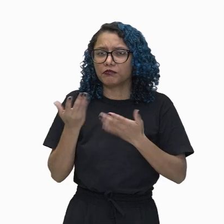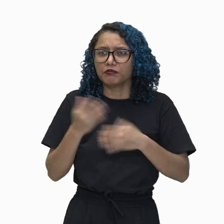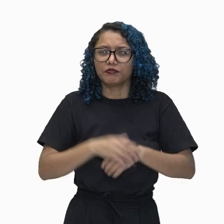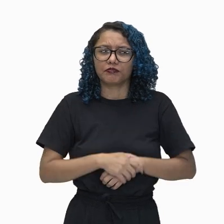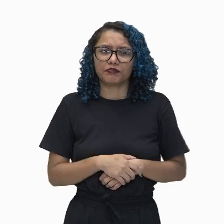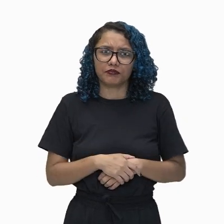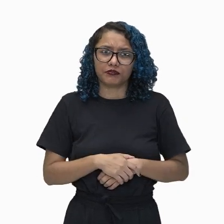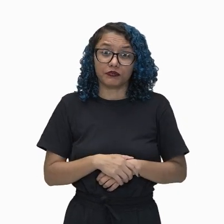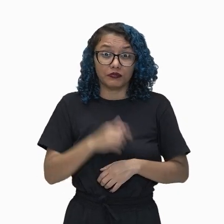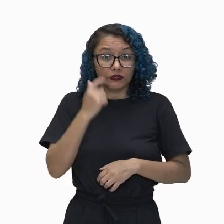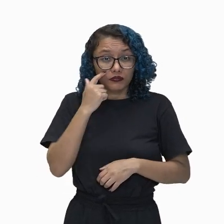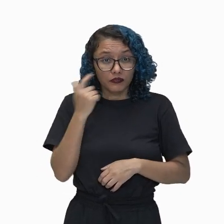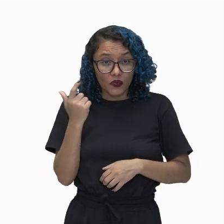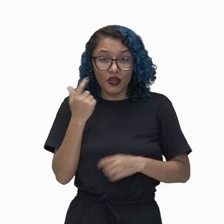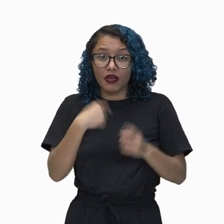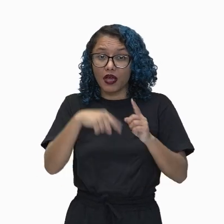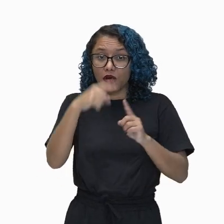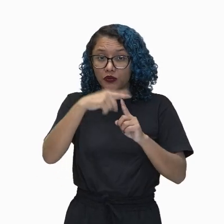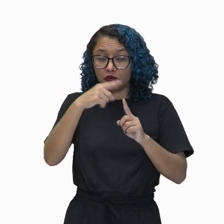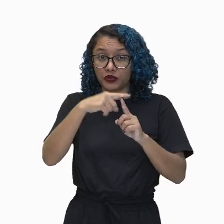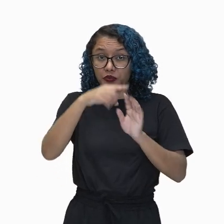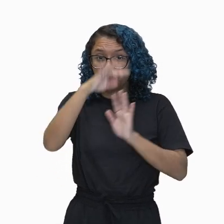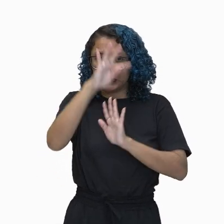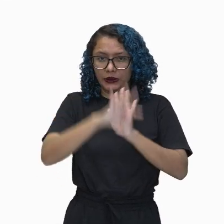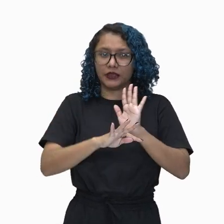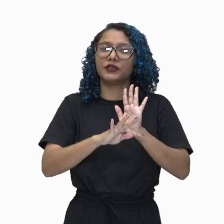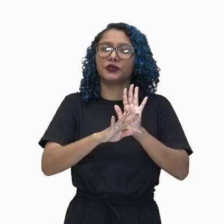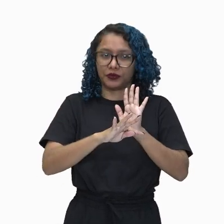tipo textual.